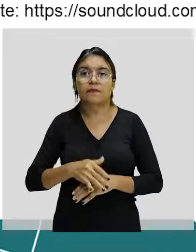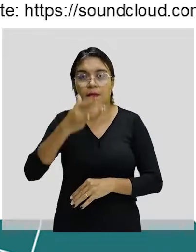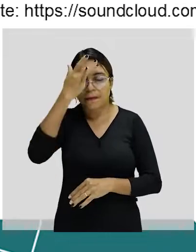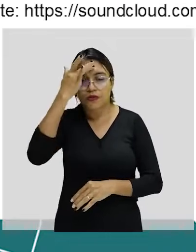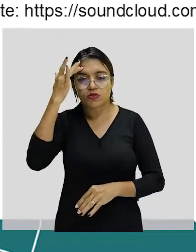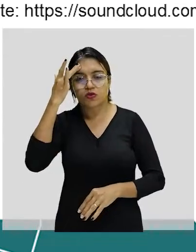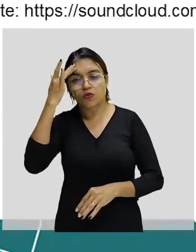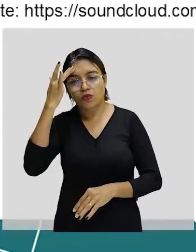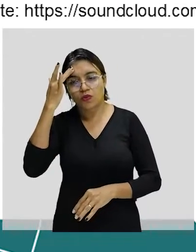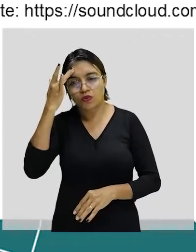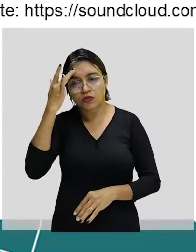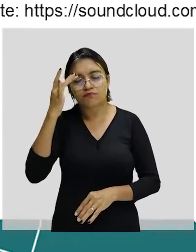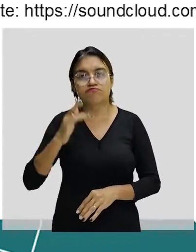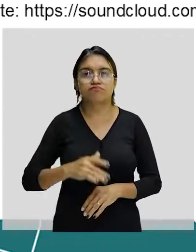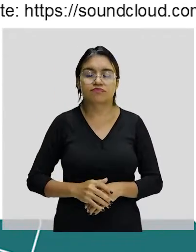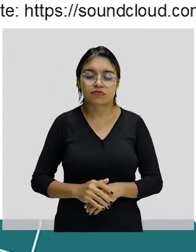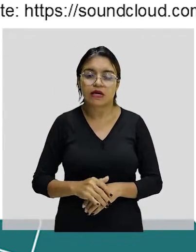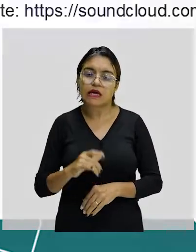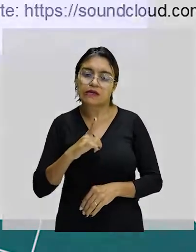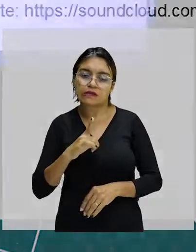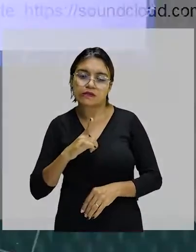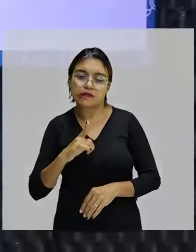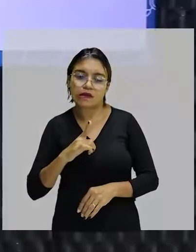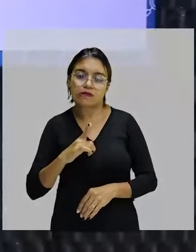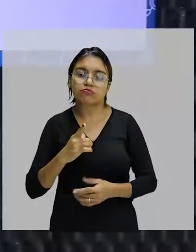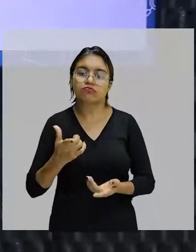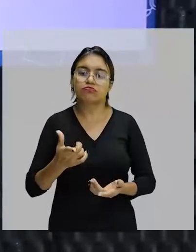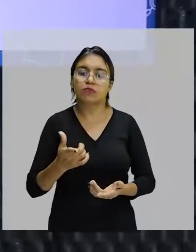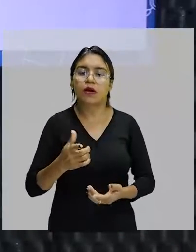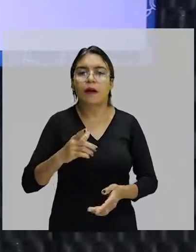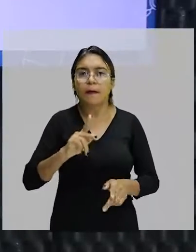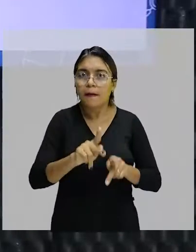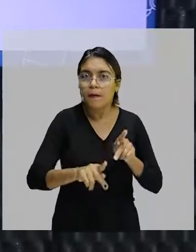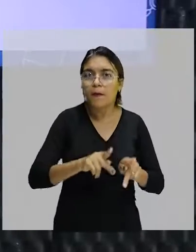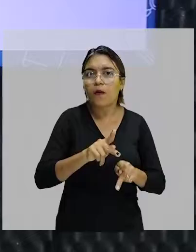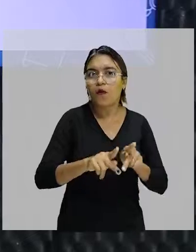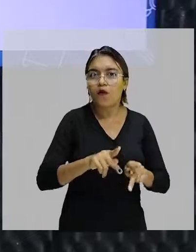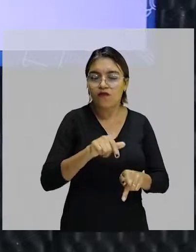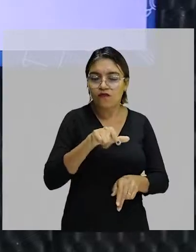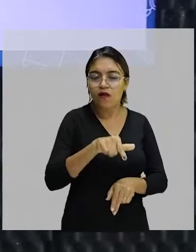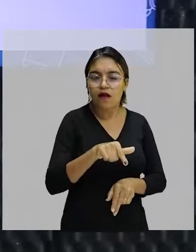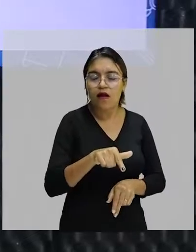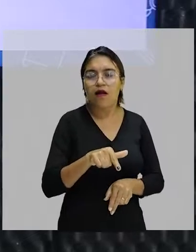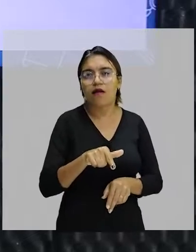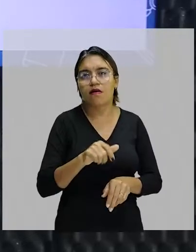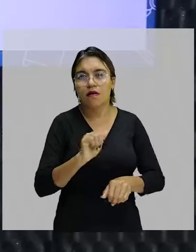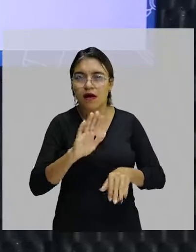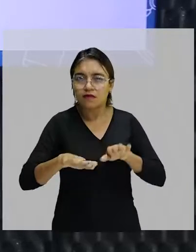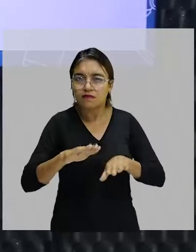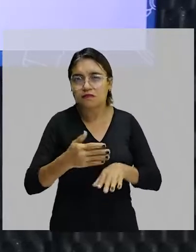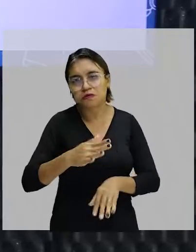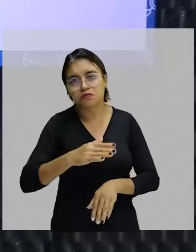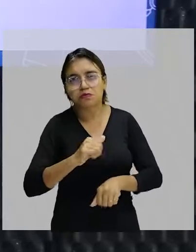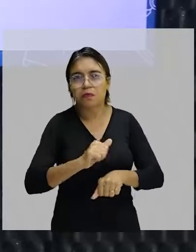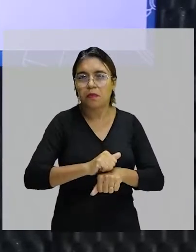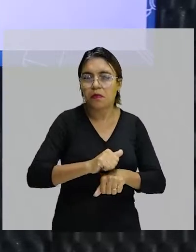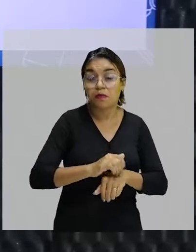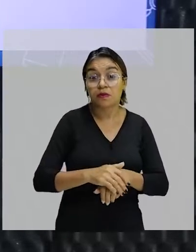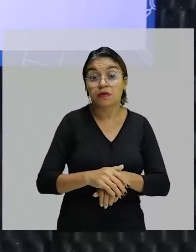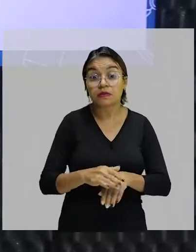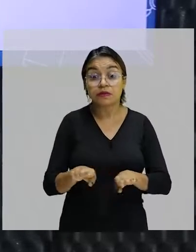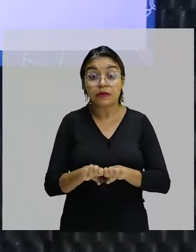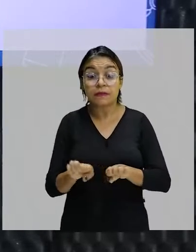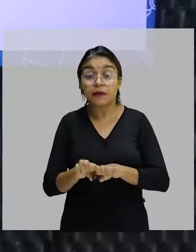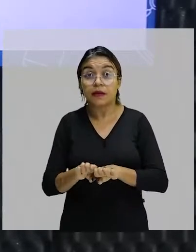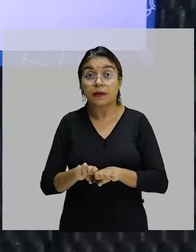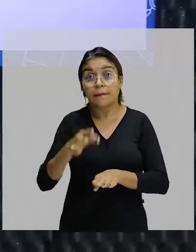são mais populares. E, nesse sentido, a população negra que habitava a sociedade na década de 70 passa a